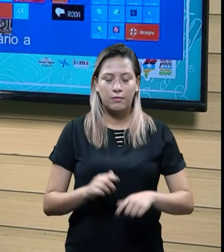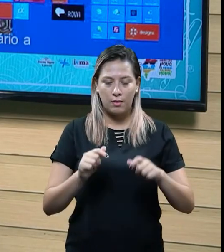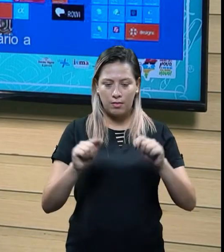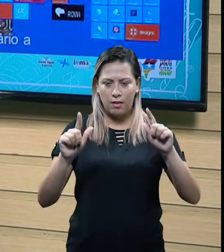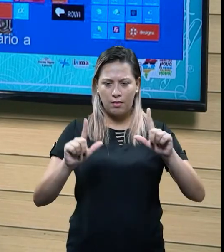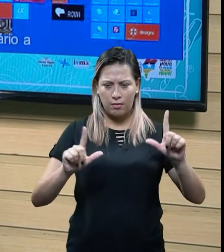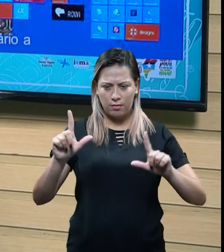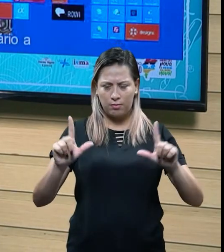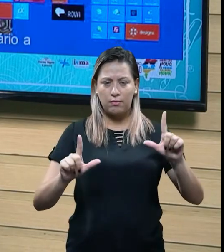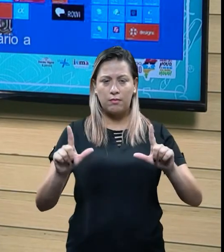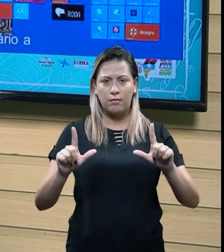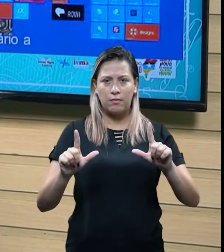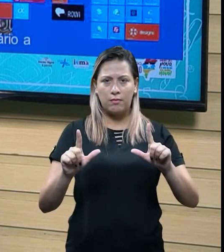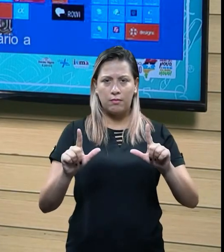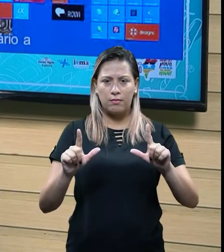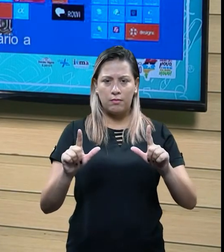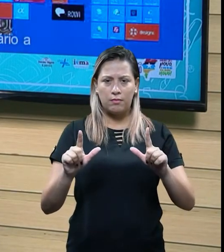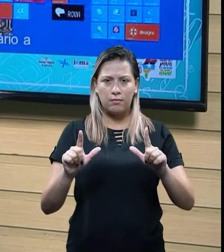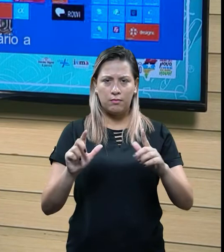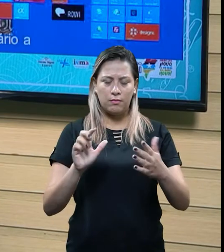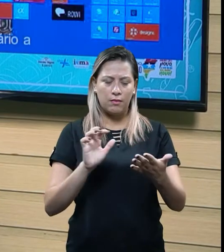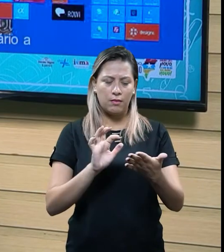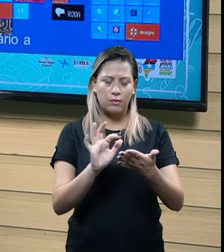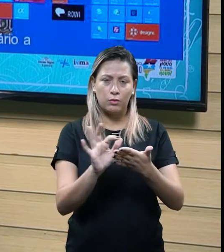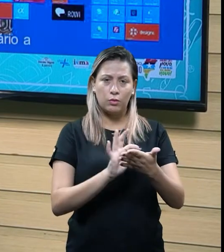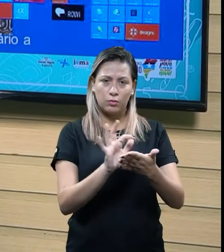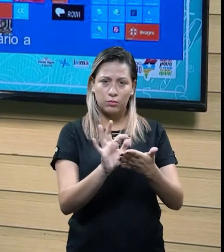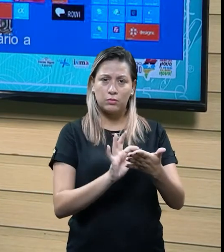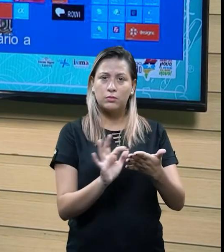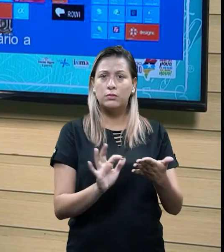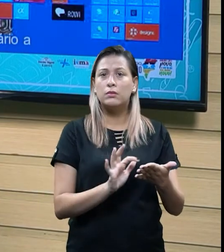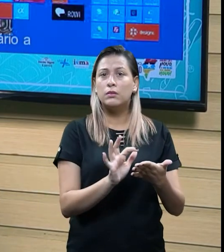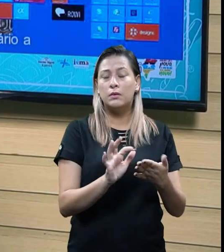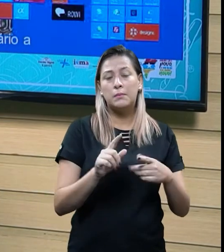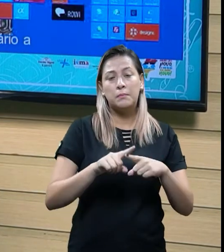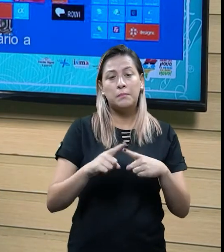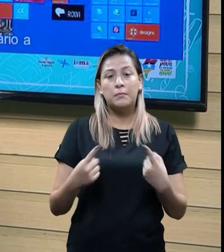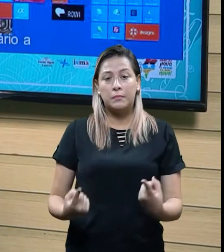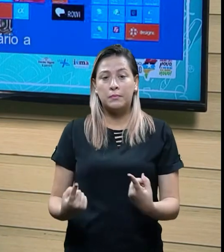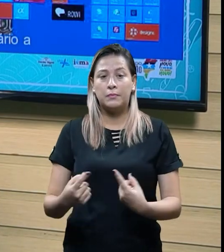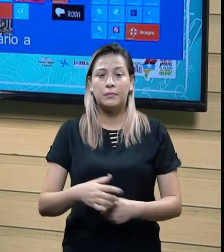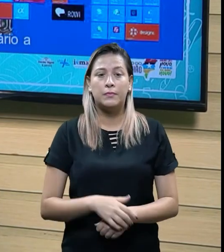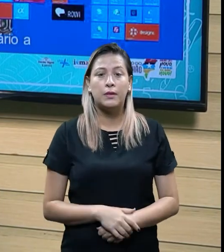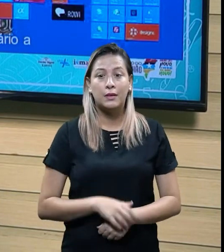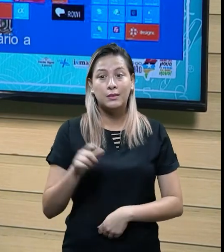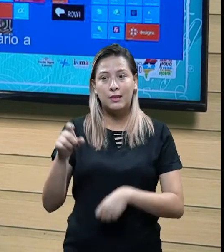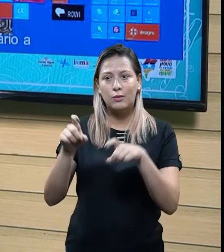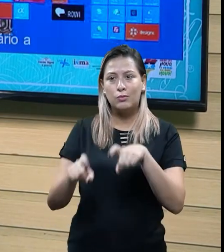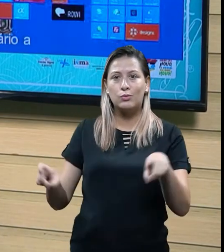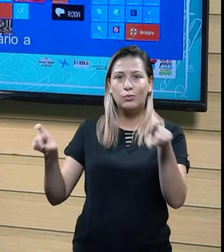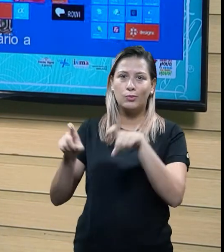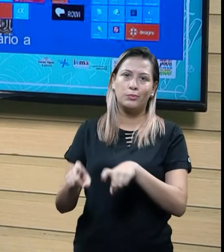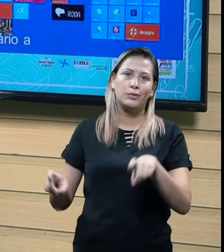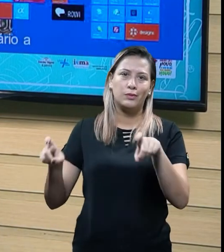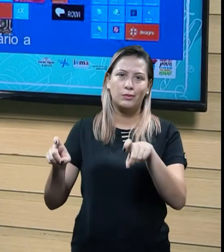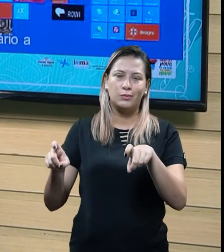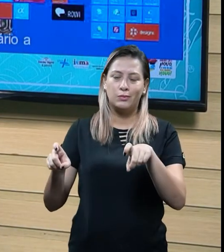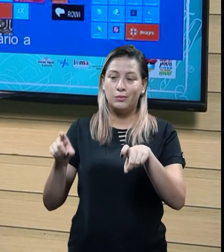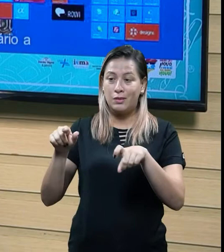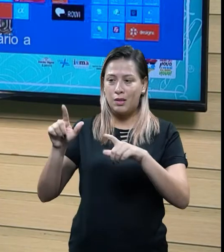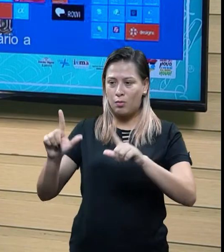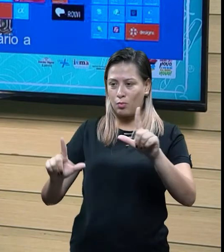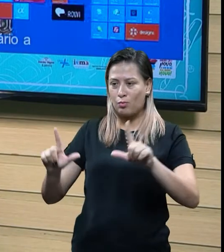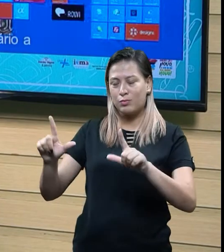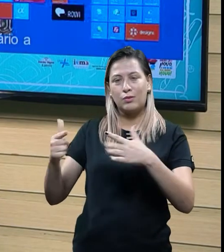monitores da touchscreen, em que você interagia. Mas quando ele foi introduzido nos computadores, nem todos os monitores